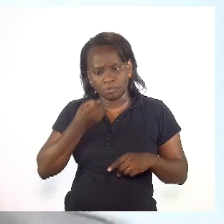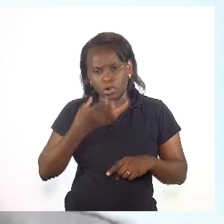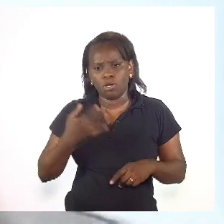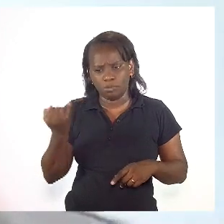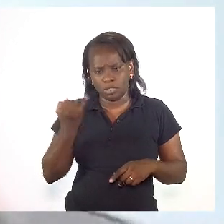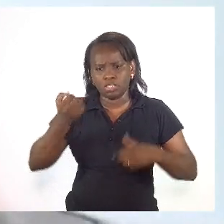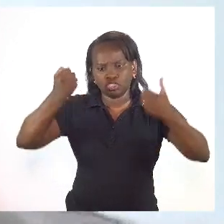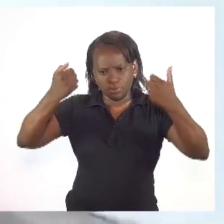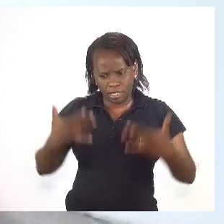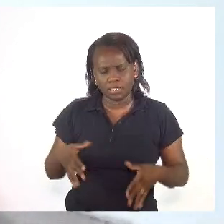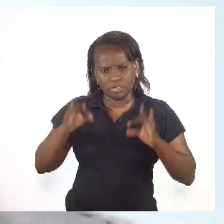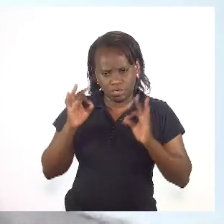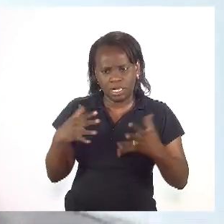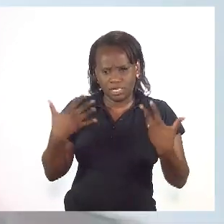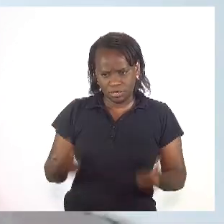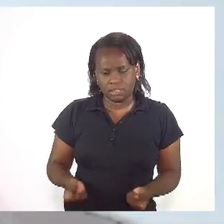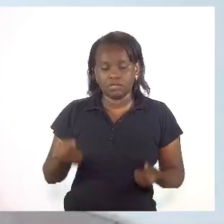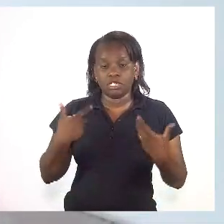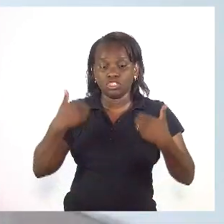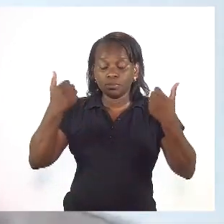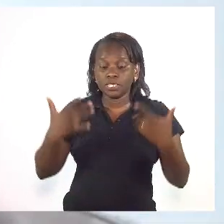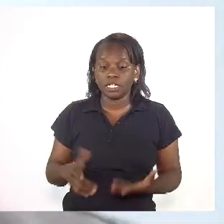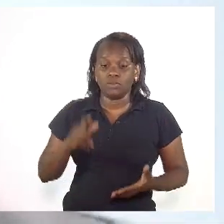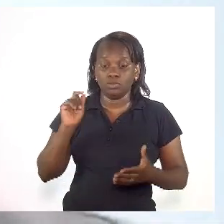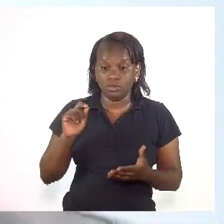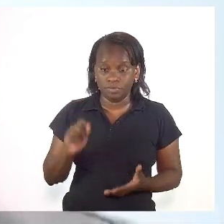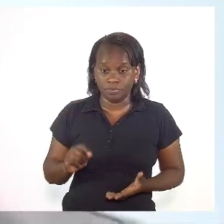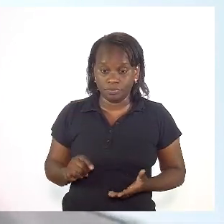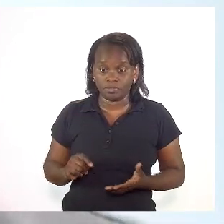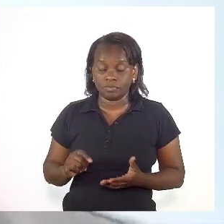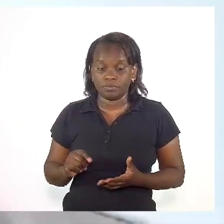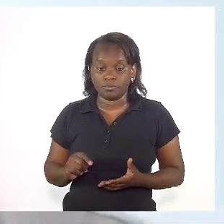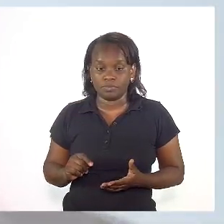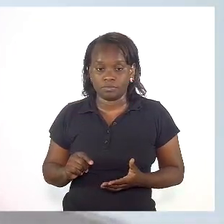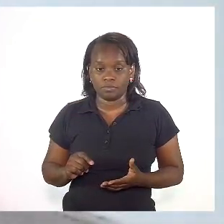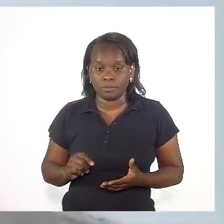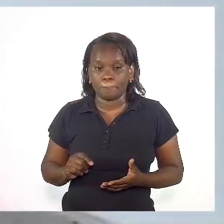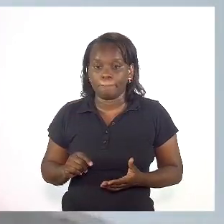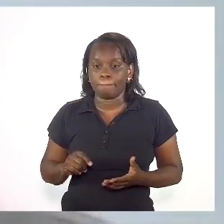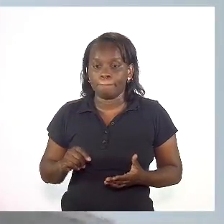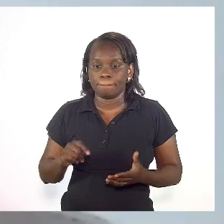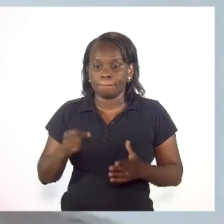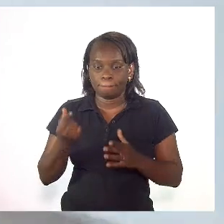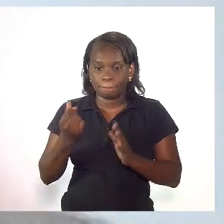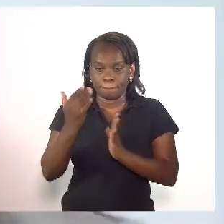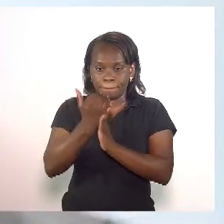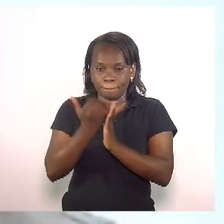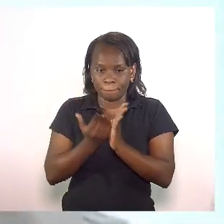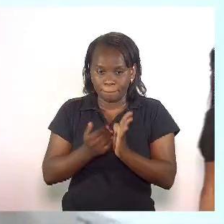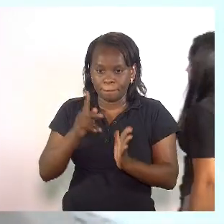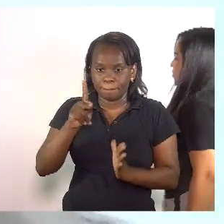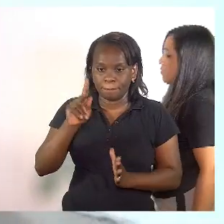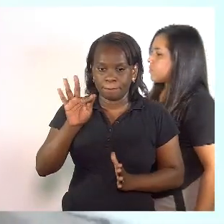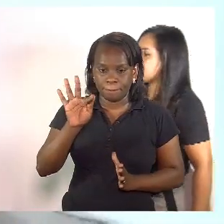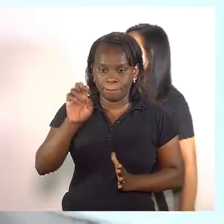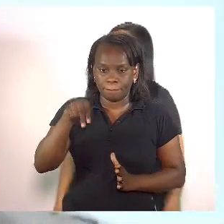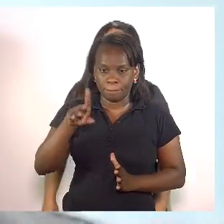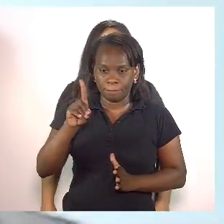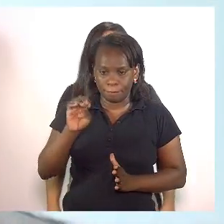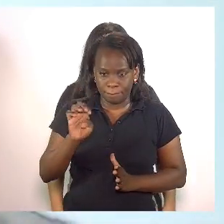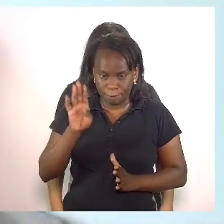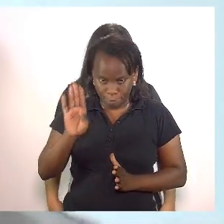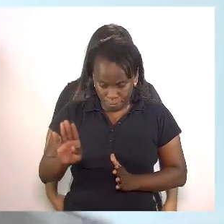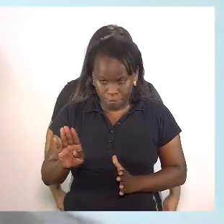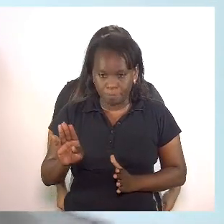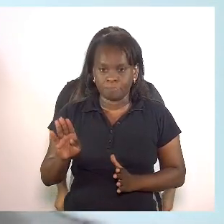válidas. Eu quero aqui ressaltar a questão das receitas do FEC no Fundeb, porque,